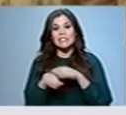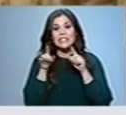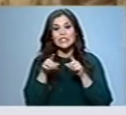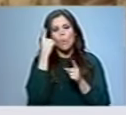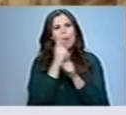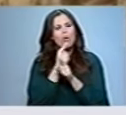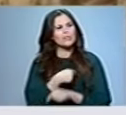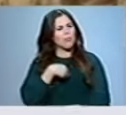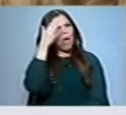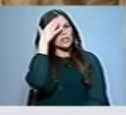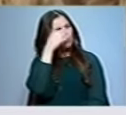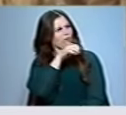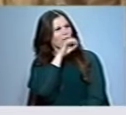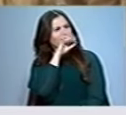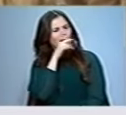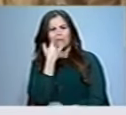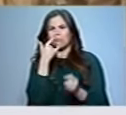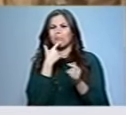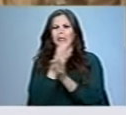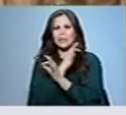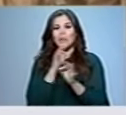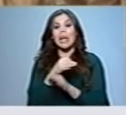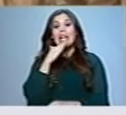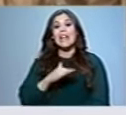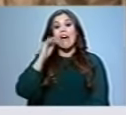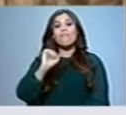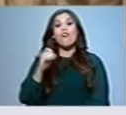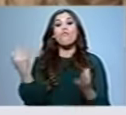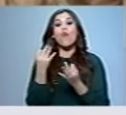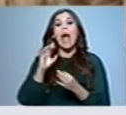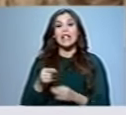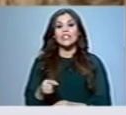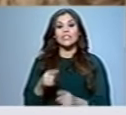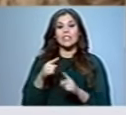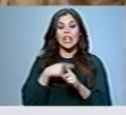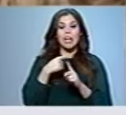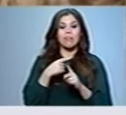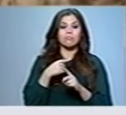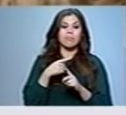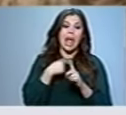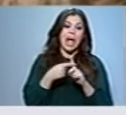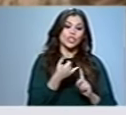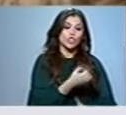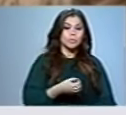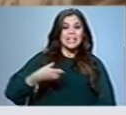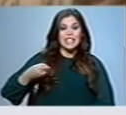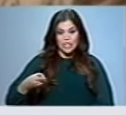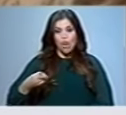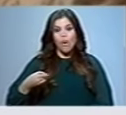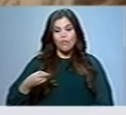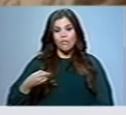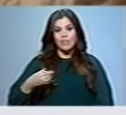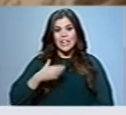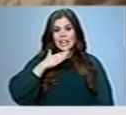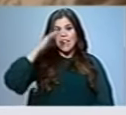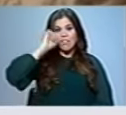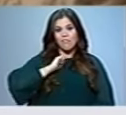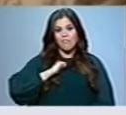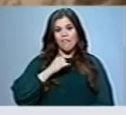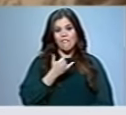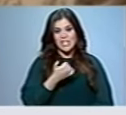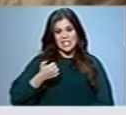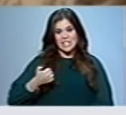achava absolutamente incrível, percebi que eu também queria ser... Que idade é que tinhas? Na altura eu tinha 29. Uhum. De 29, não, desculpa. Na altura eu tinha 25. Sim.